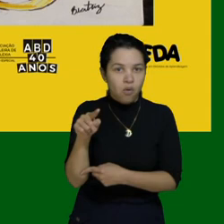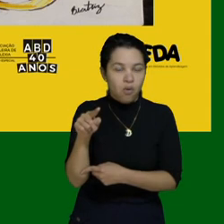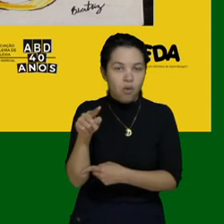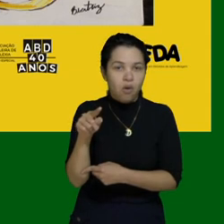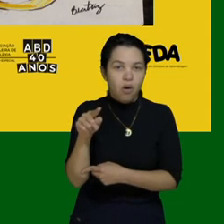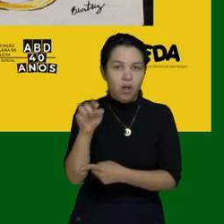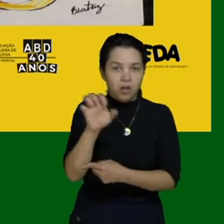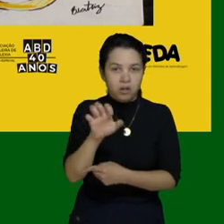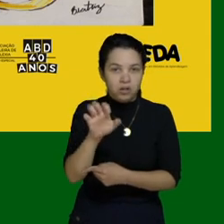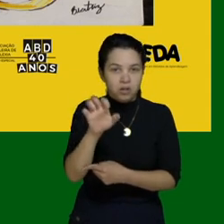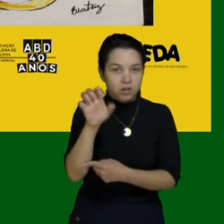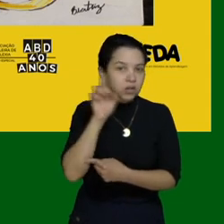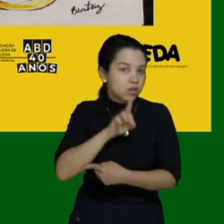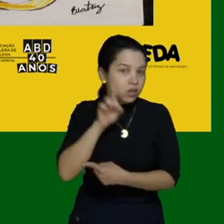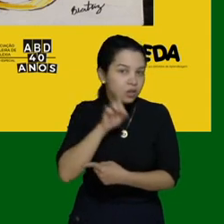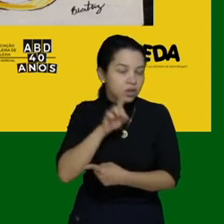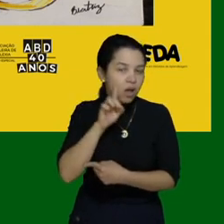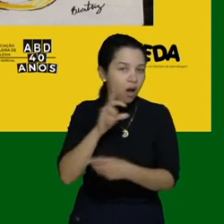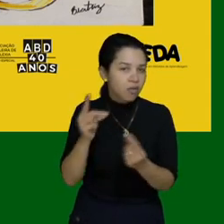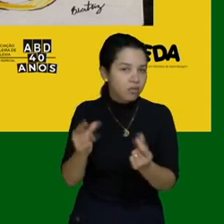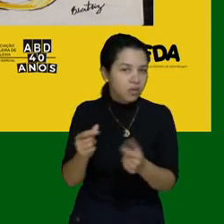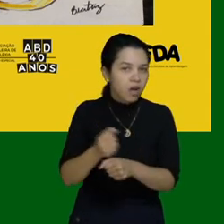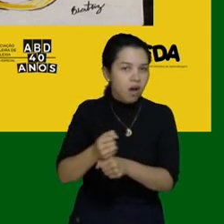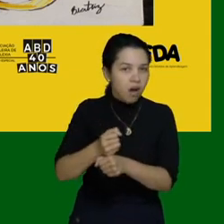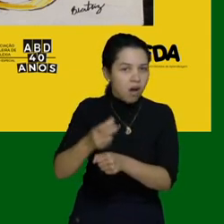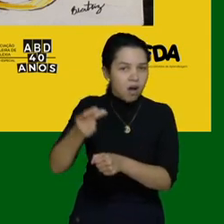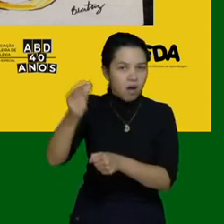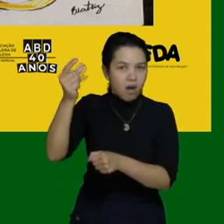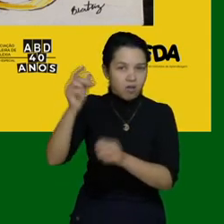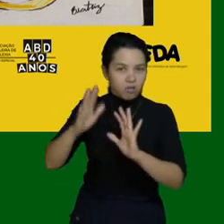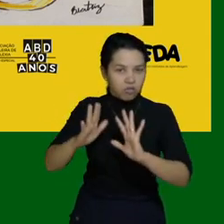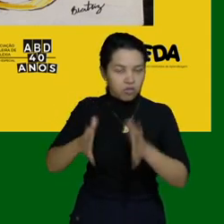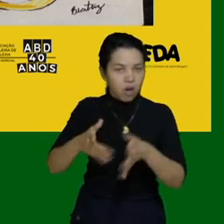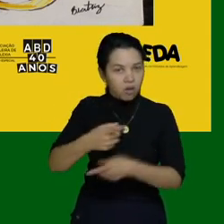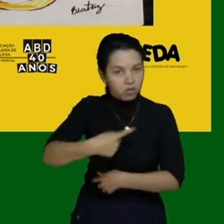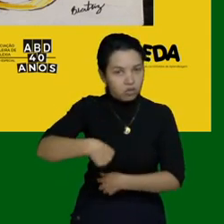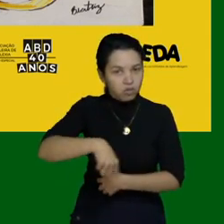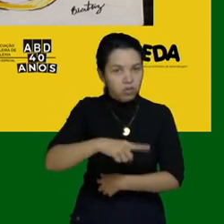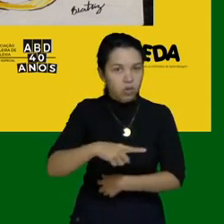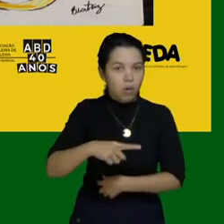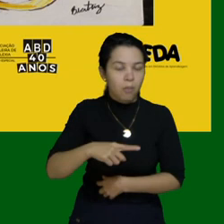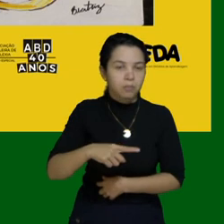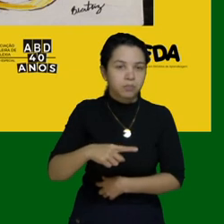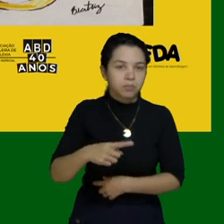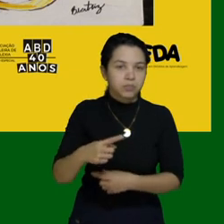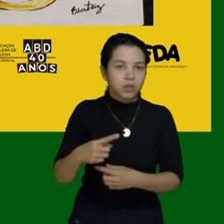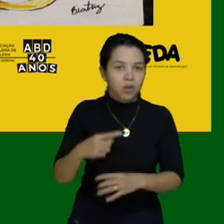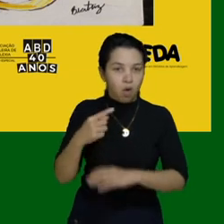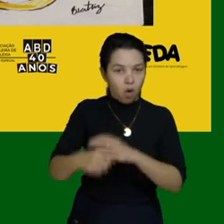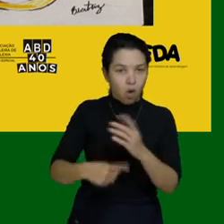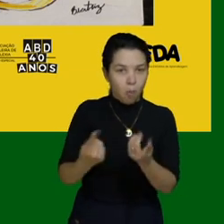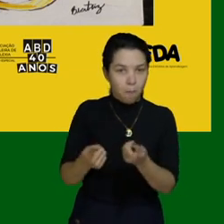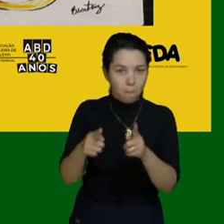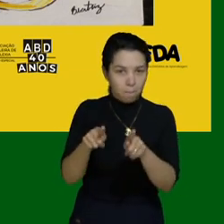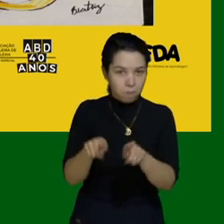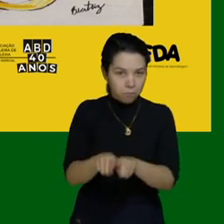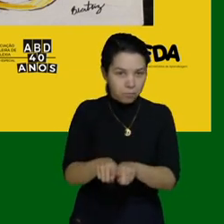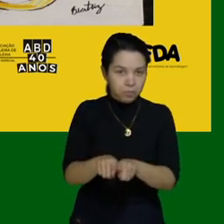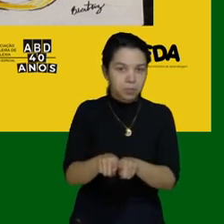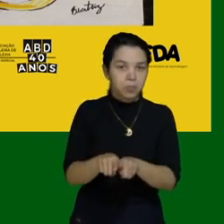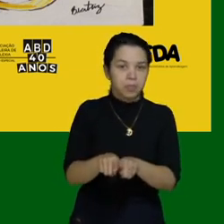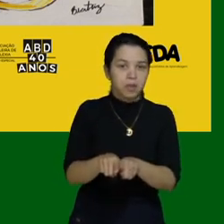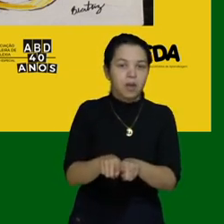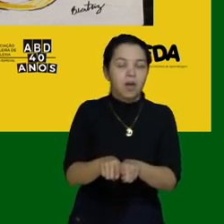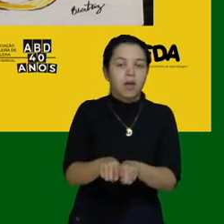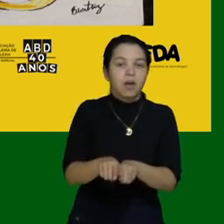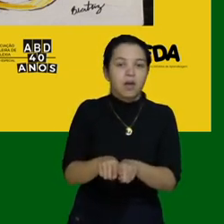então e a gente como é ah uma Global Partner da International dlex Association